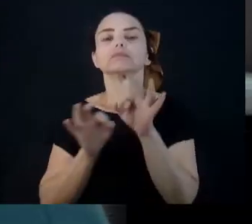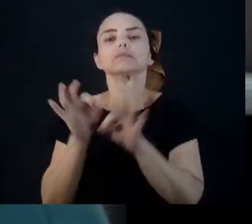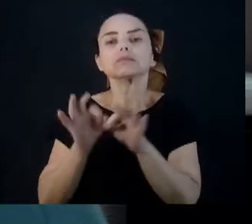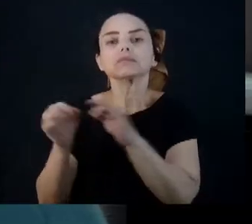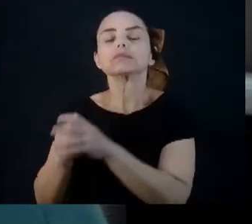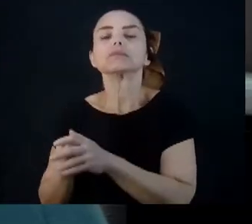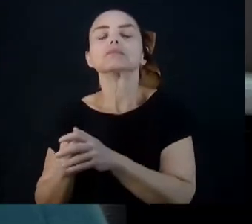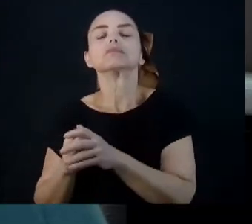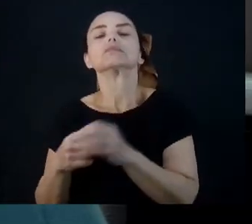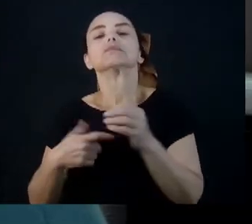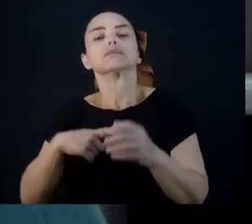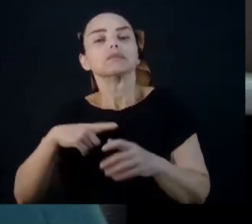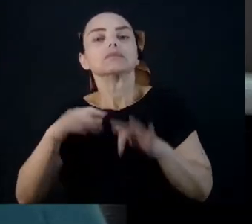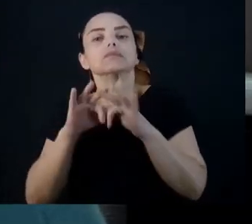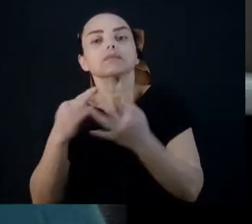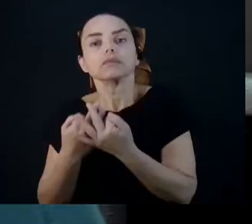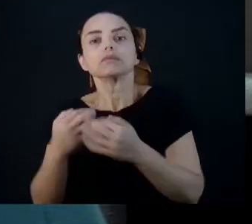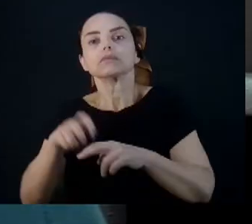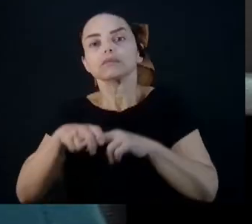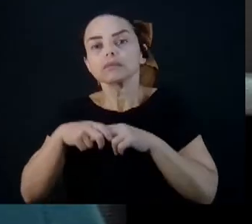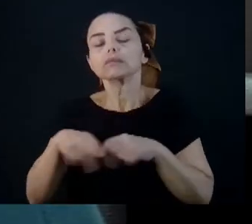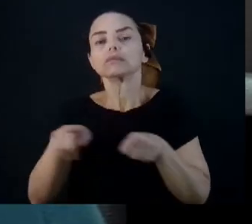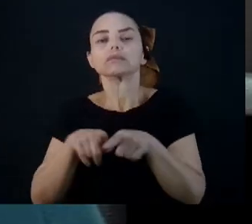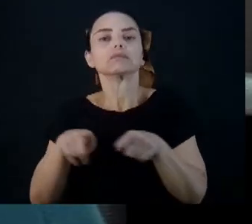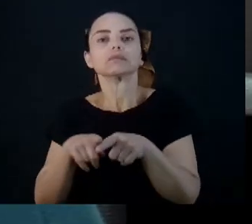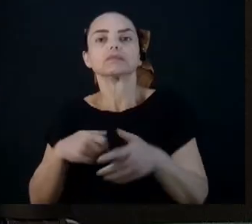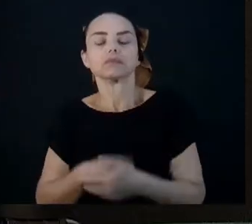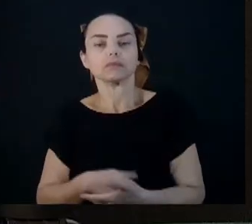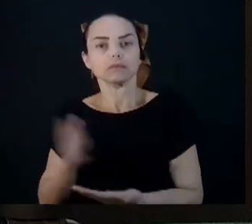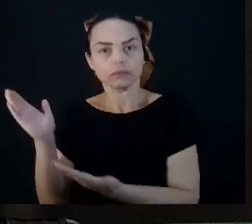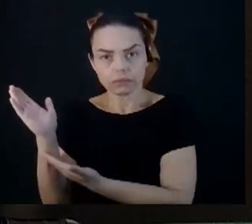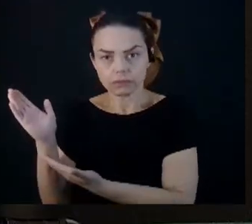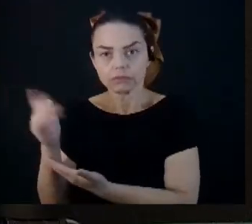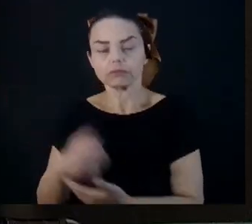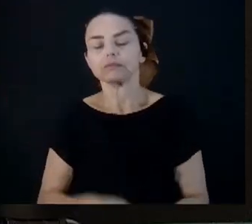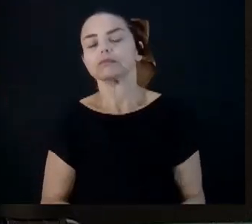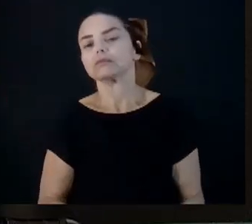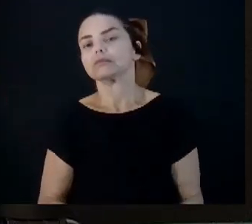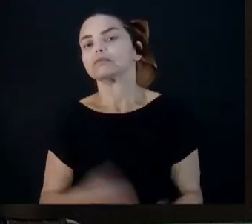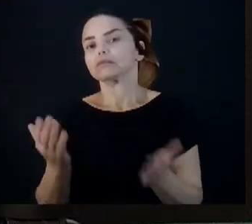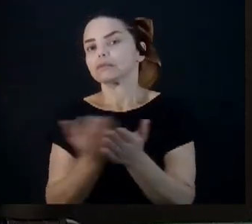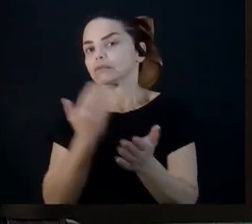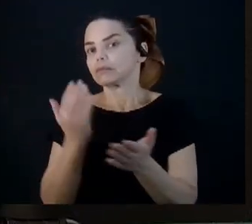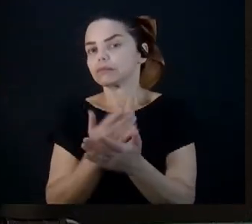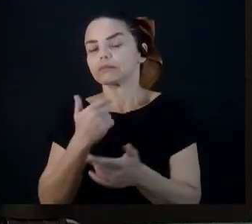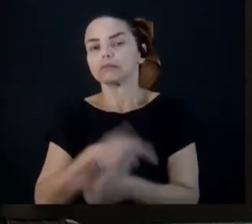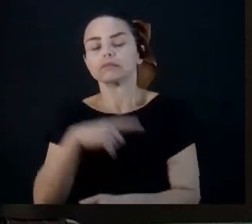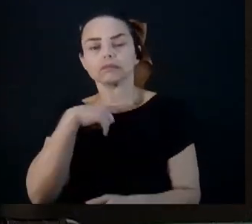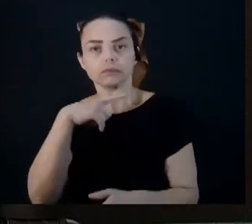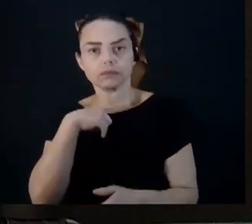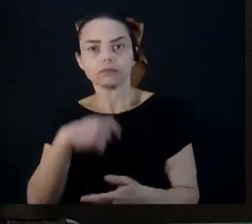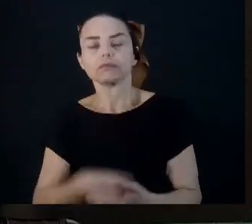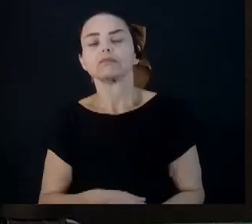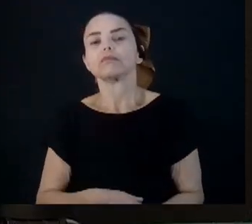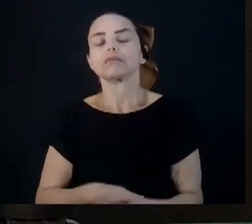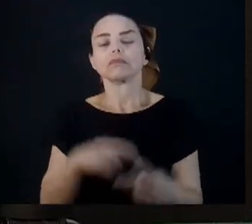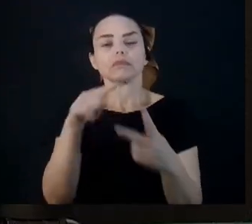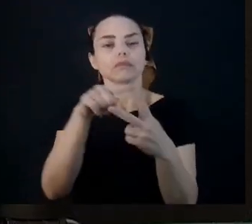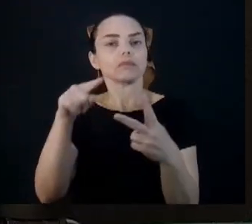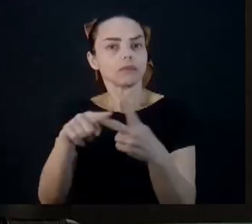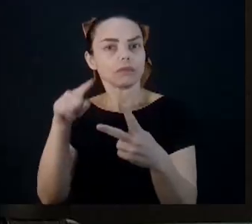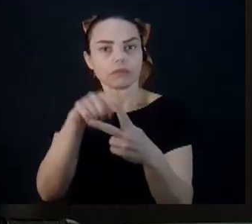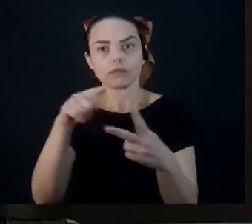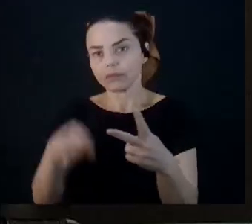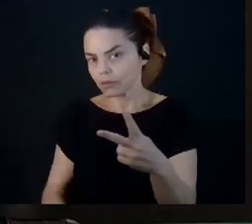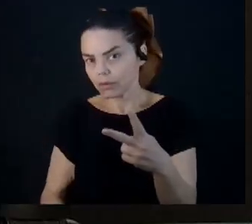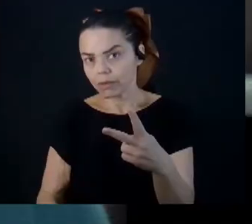famílias, e por isso eles também estão registrados nesses livros. Nesse livro, por exemplo, a gente tem dois